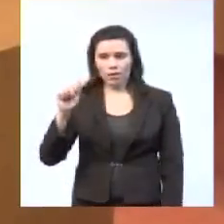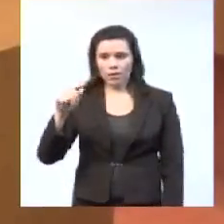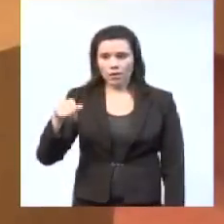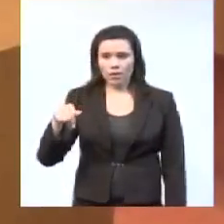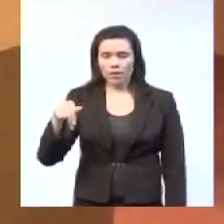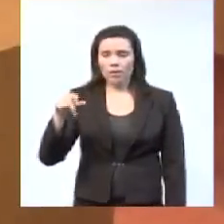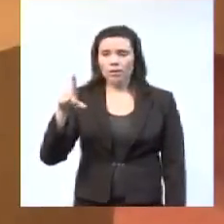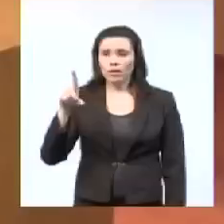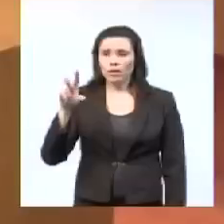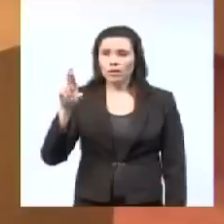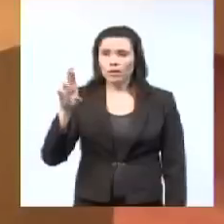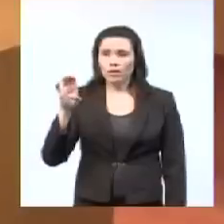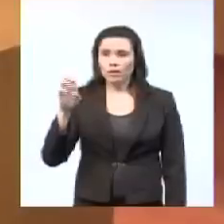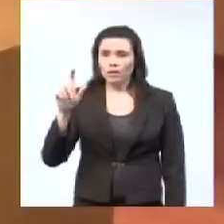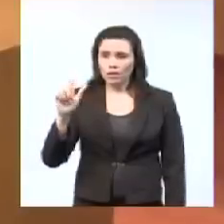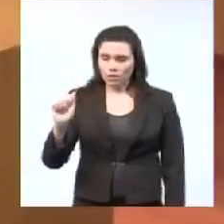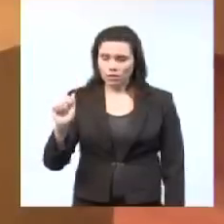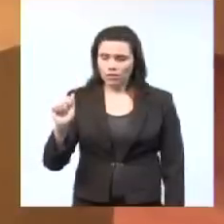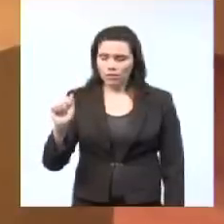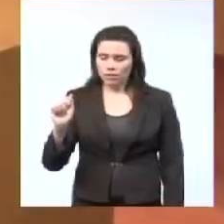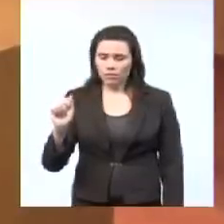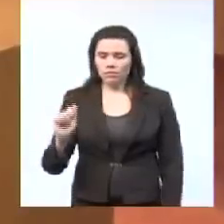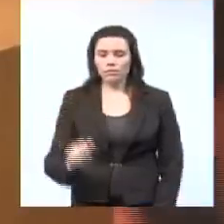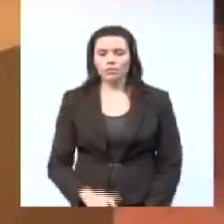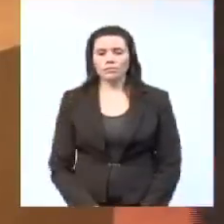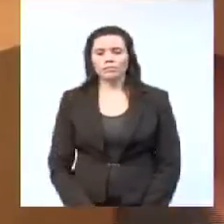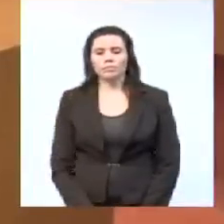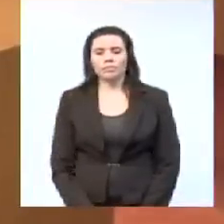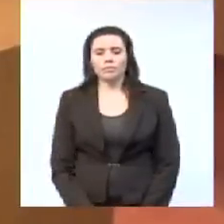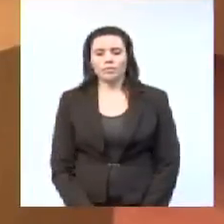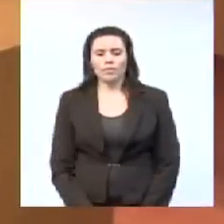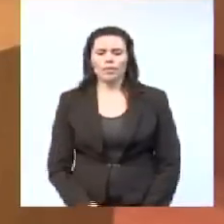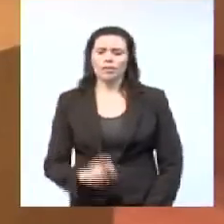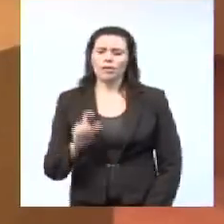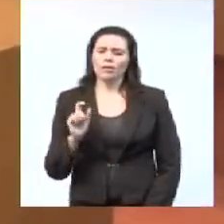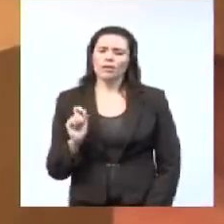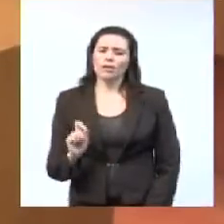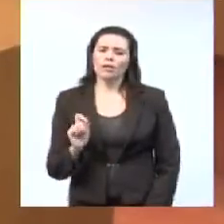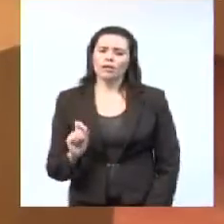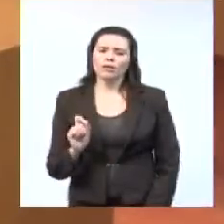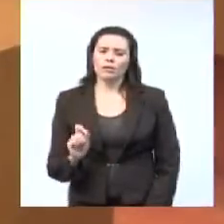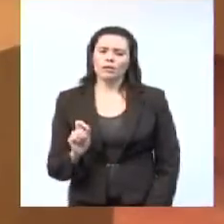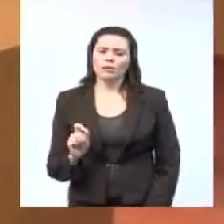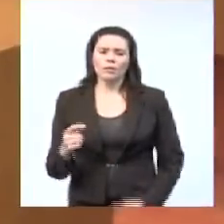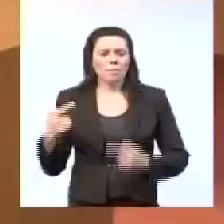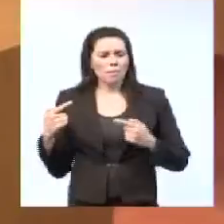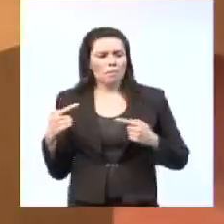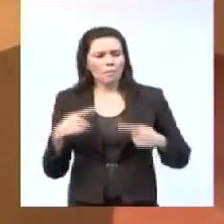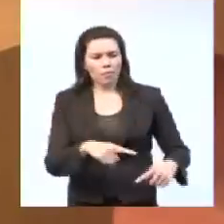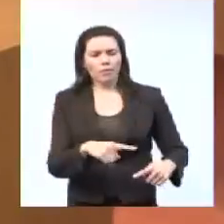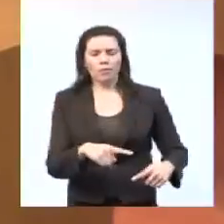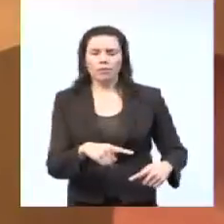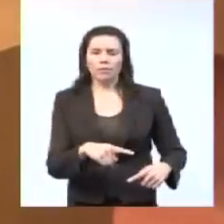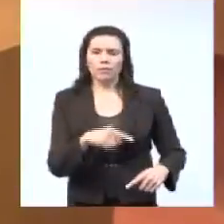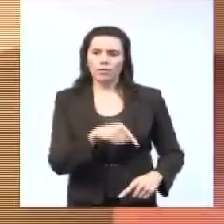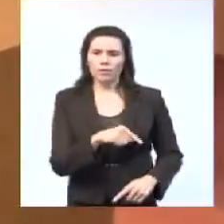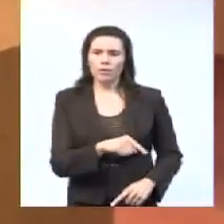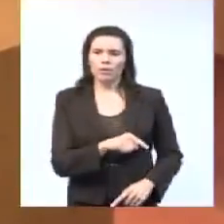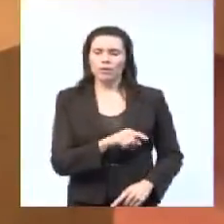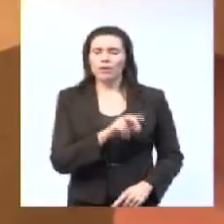muito forte, contra o deputado Roberto Costa,